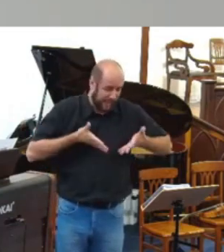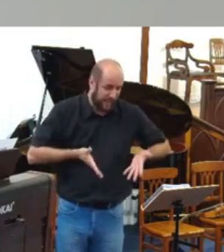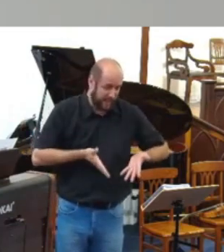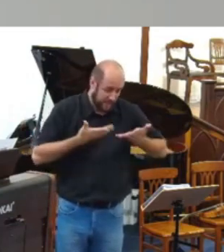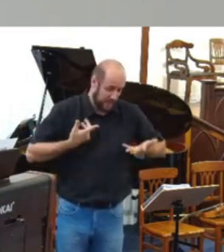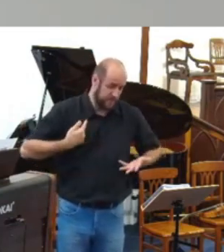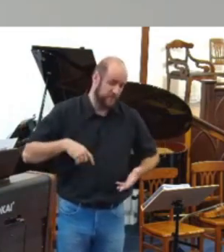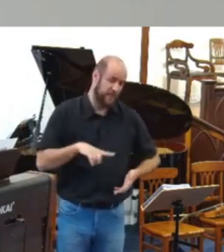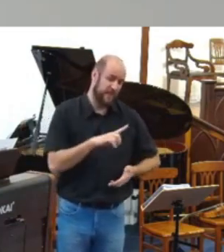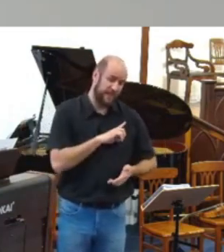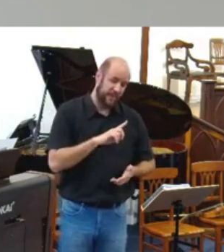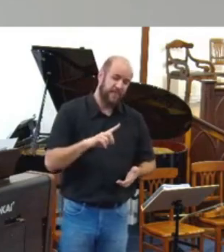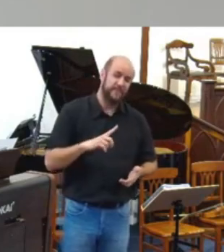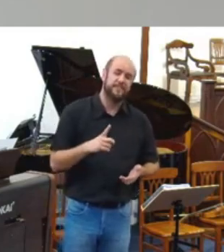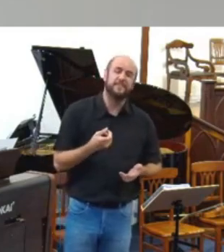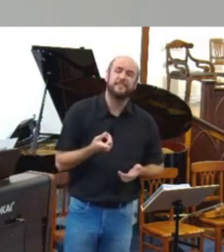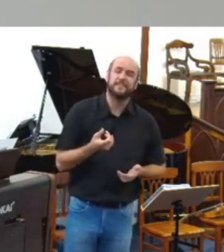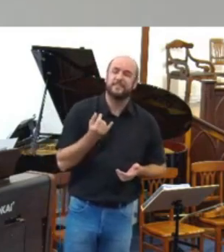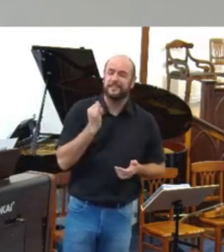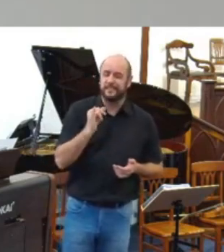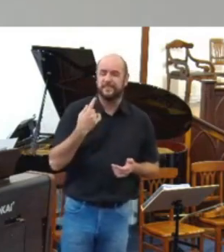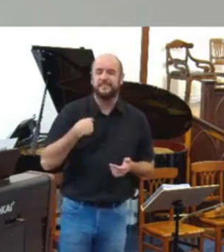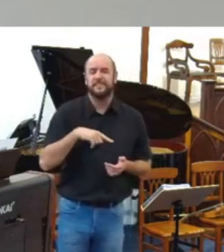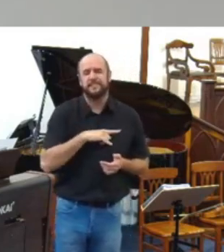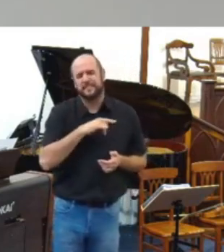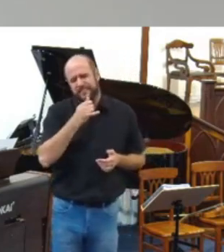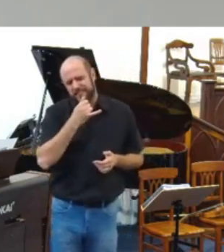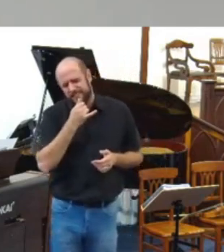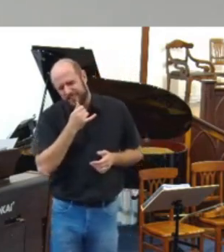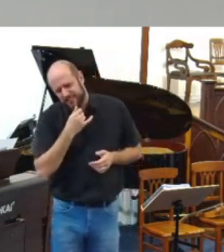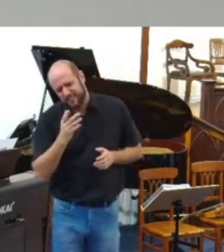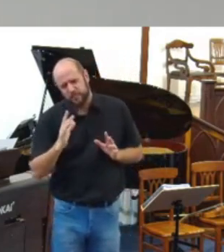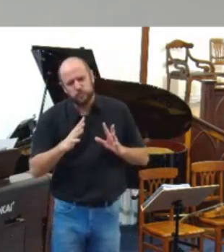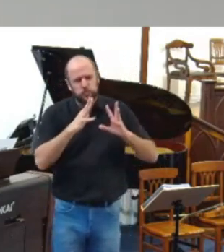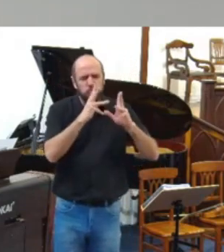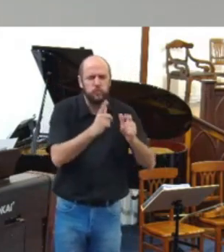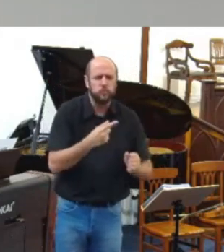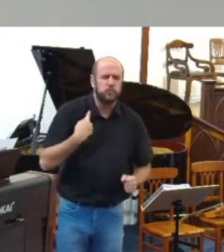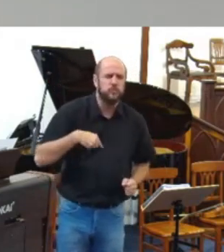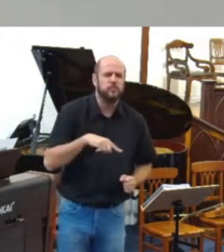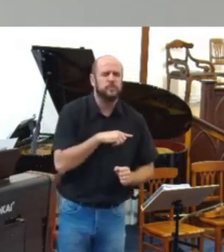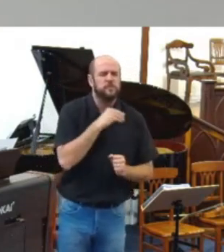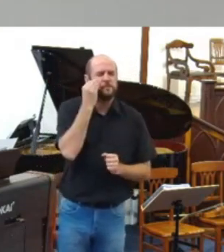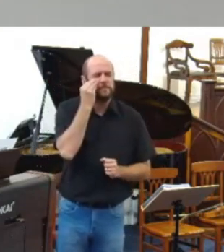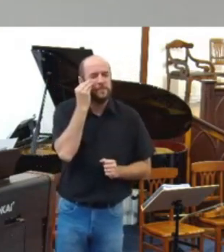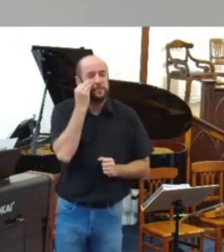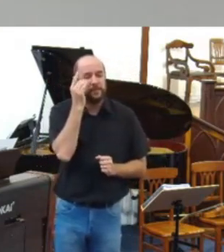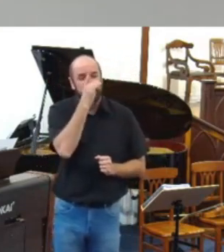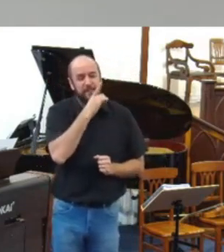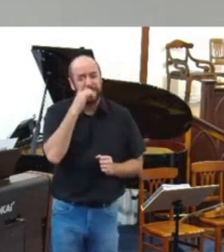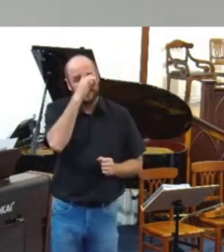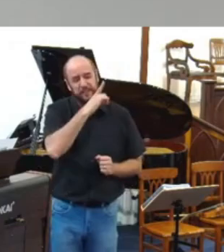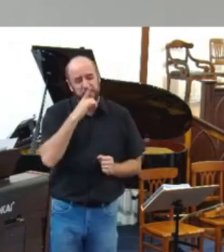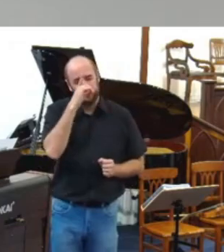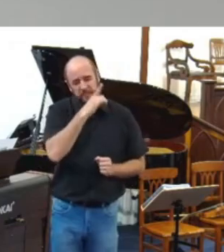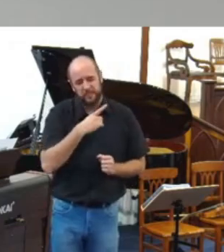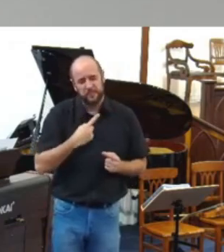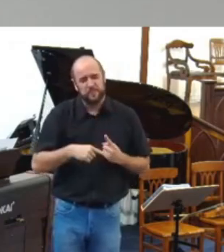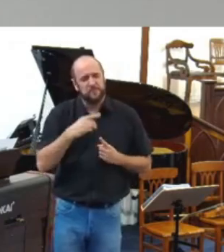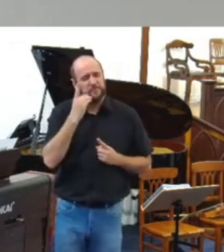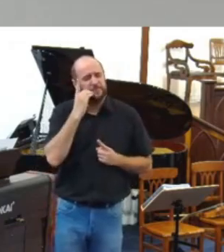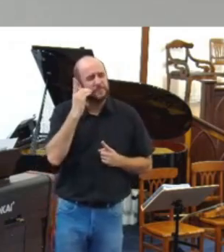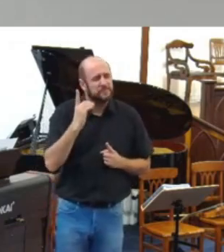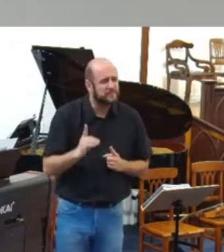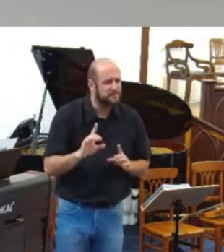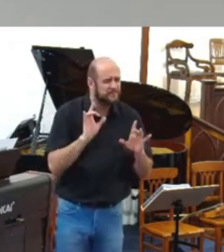quando nós estamos em desânimos. Tudo isso nós vivenciamos nos domingos, que são aquele dia